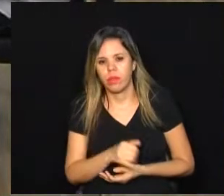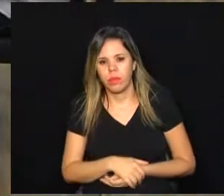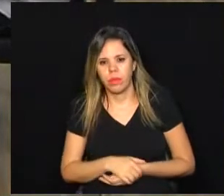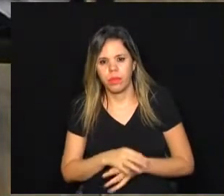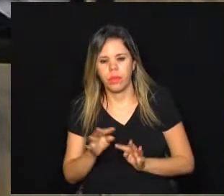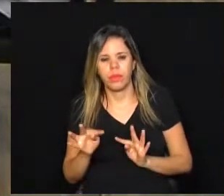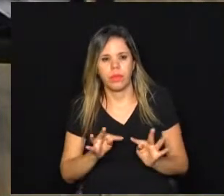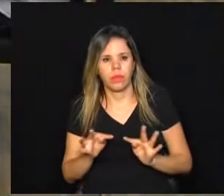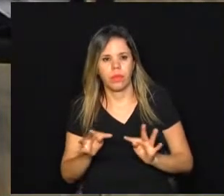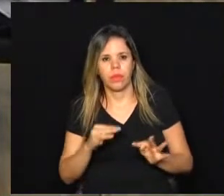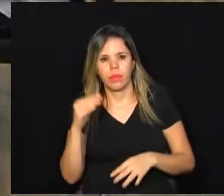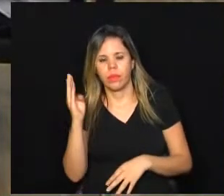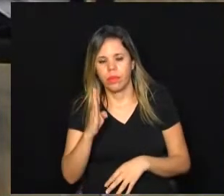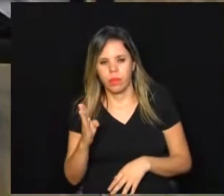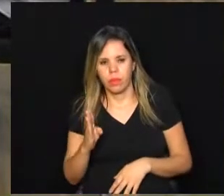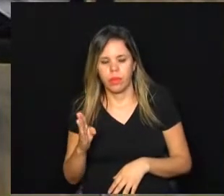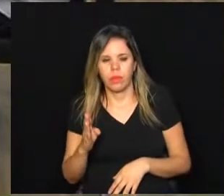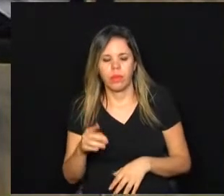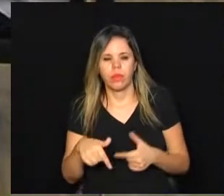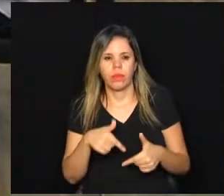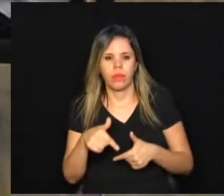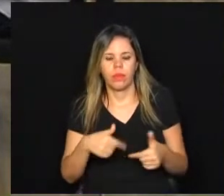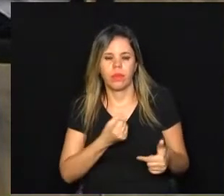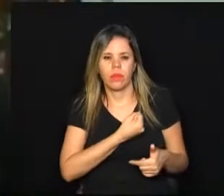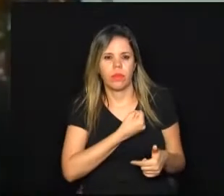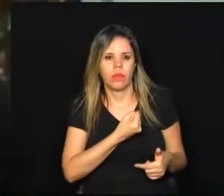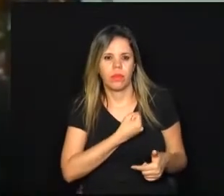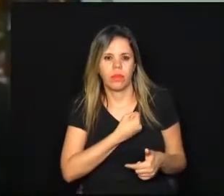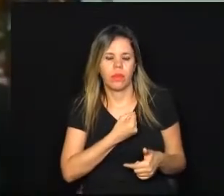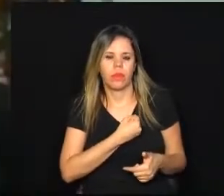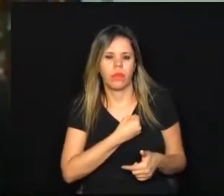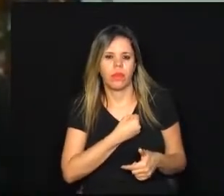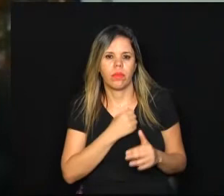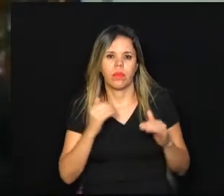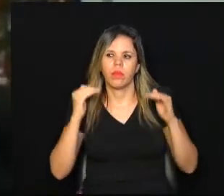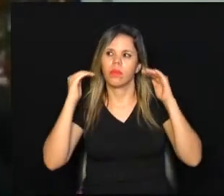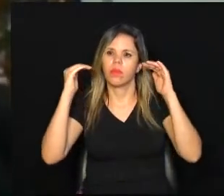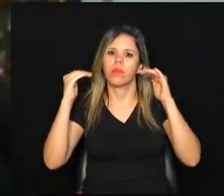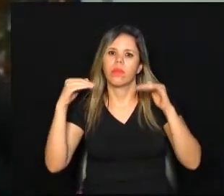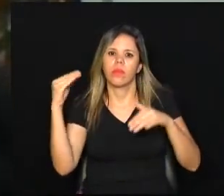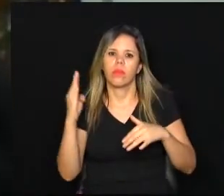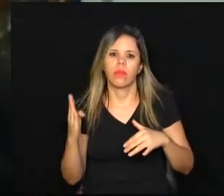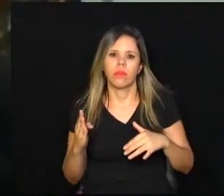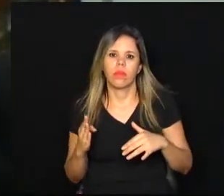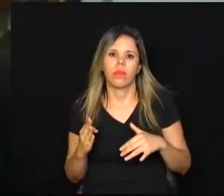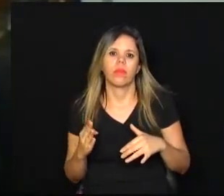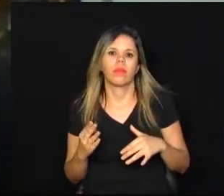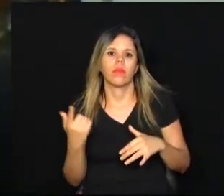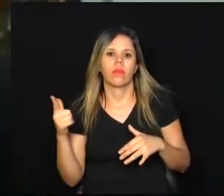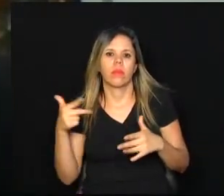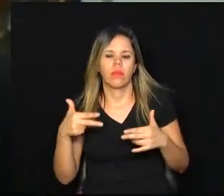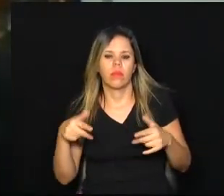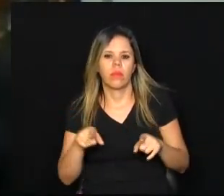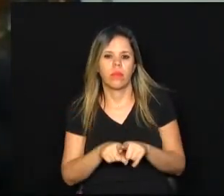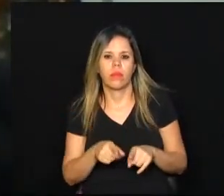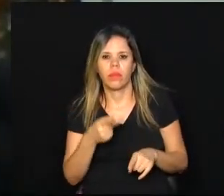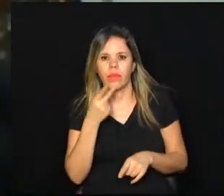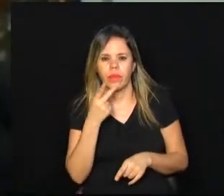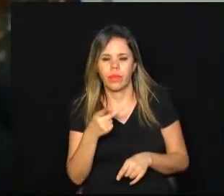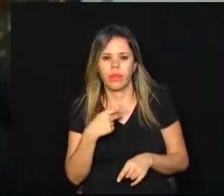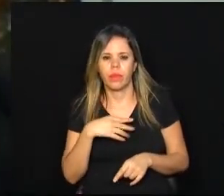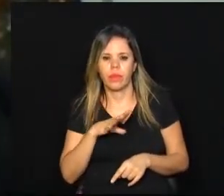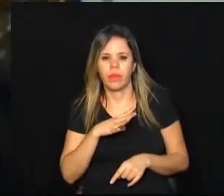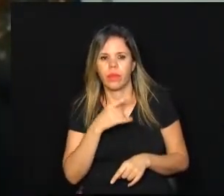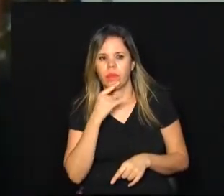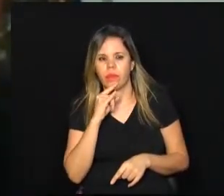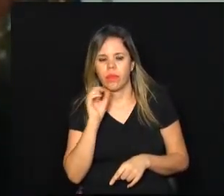Trata Brasil, ele trabalha números, né? Do SNIS, do Sistema Nacional de Informação, entre outros. Mas eu diria o seguinte, Piracicaba,